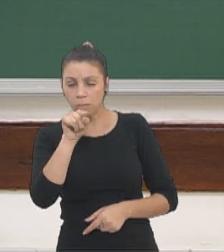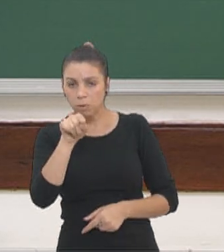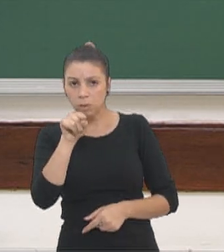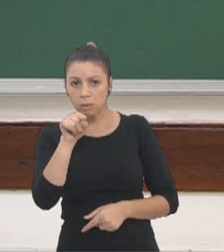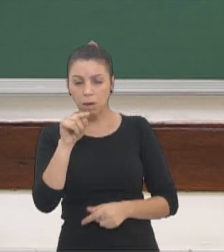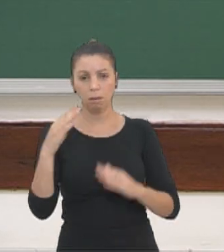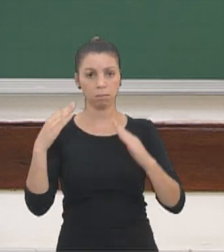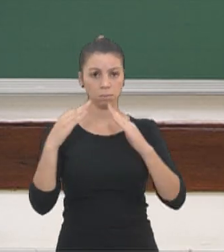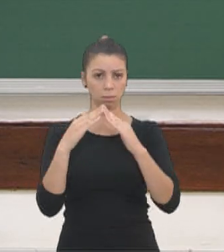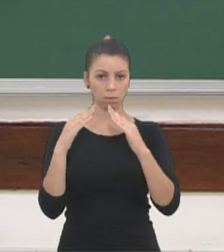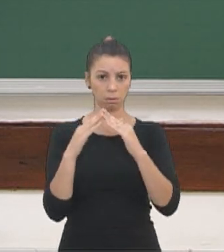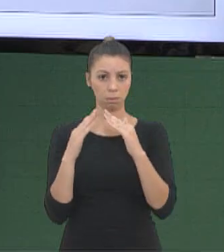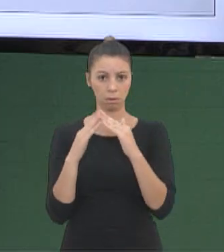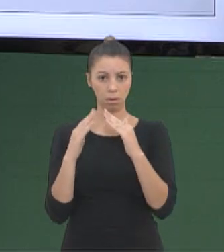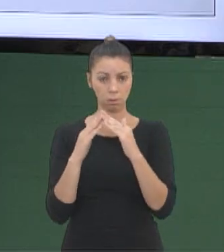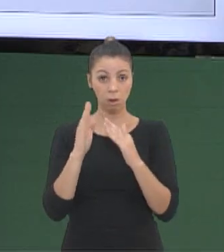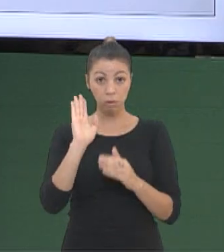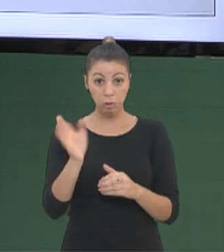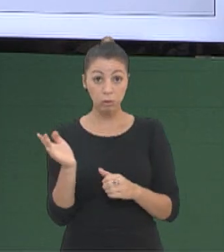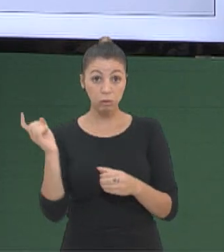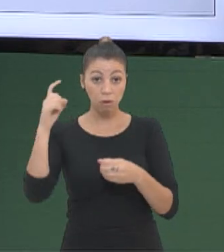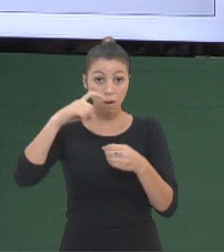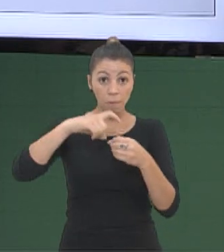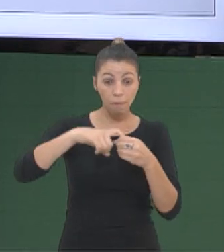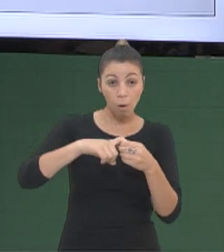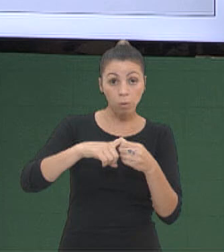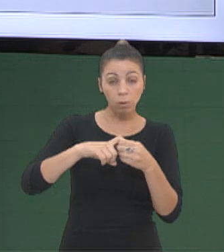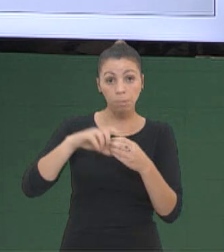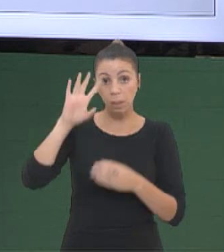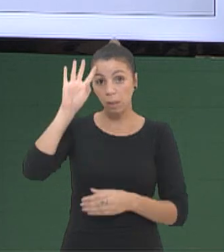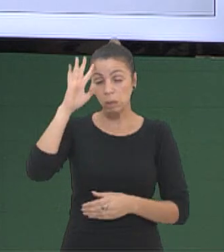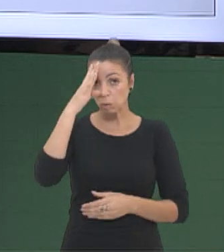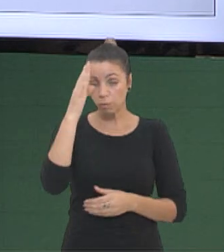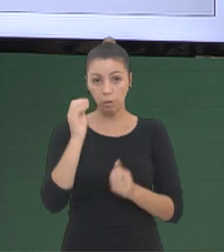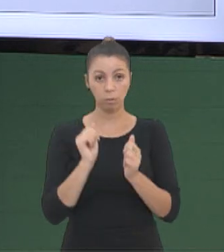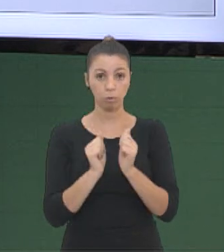ela em sua casa e daqui a pouco a gente volta para a correção.